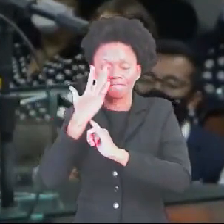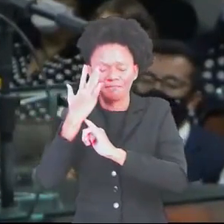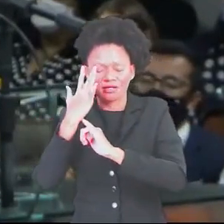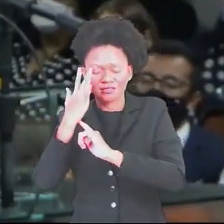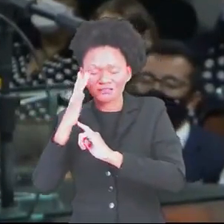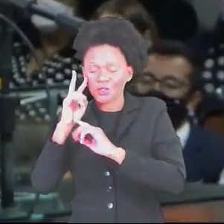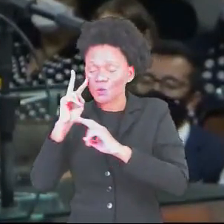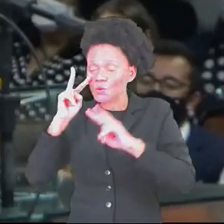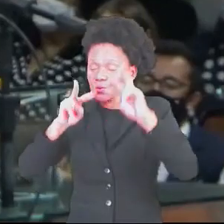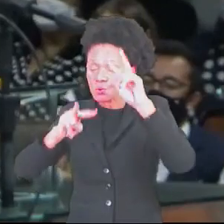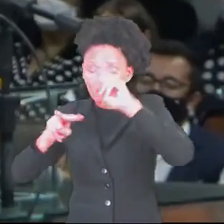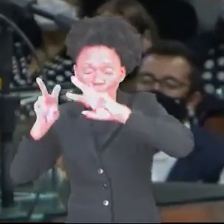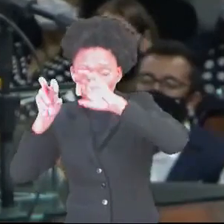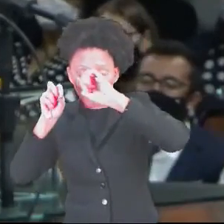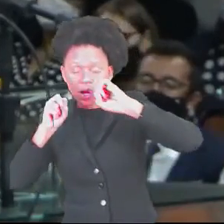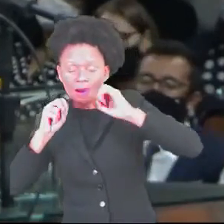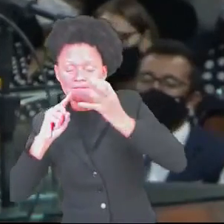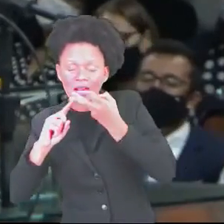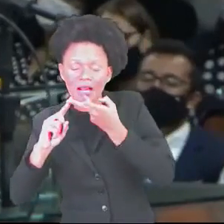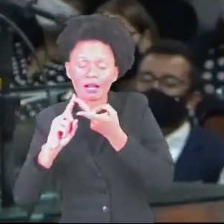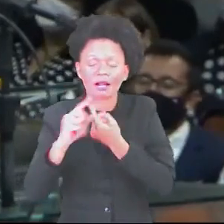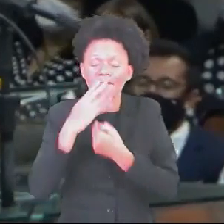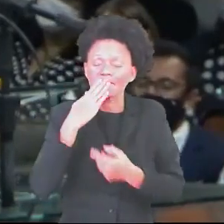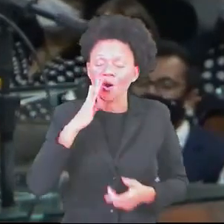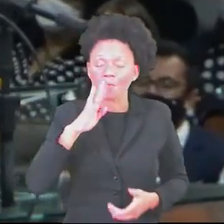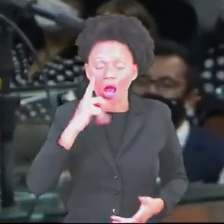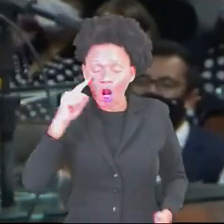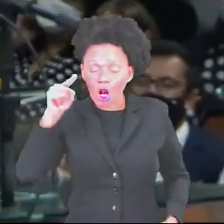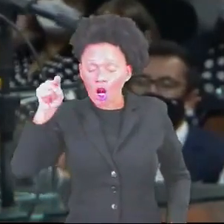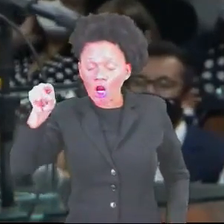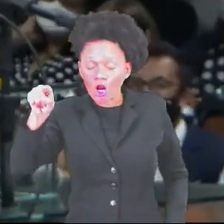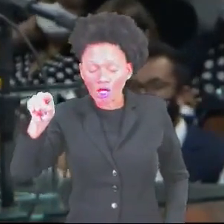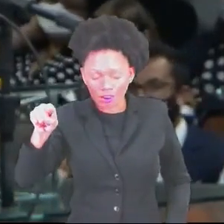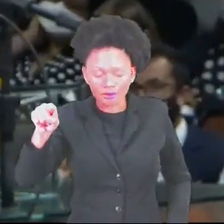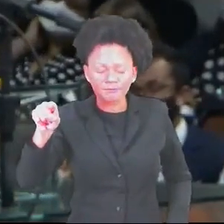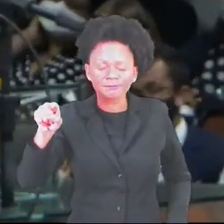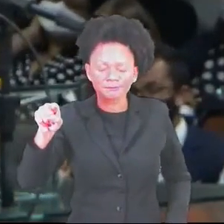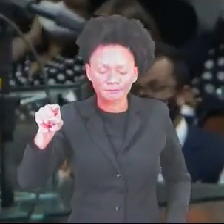visão aquilo que Deus tem promessas lá.